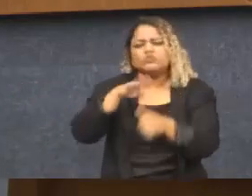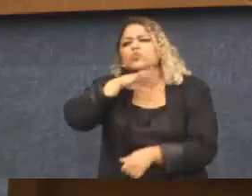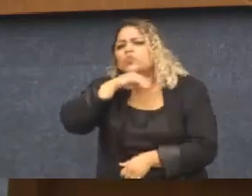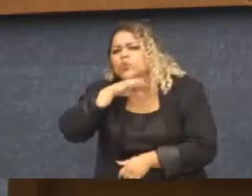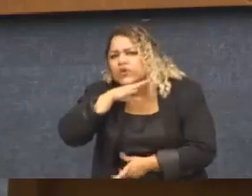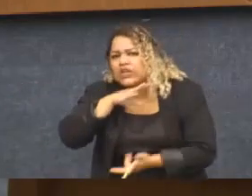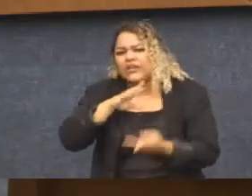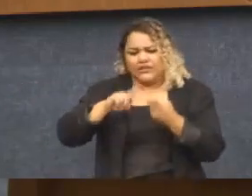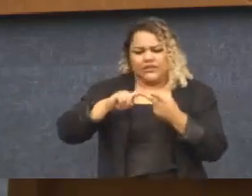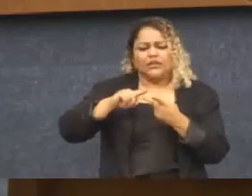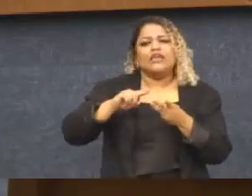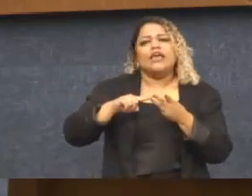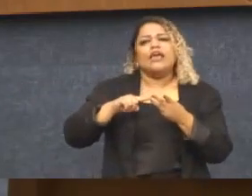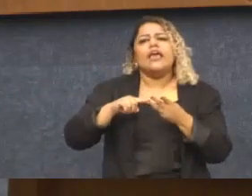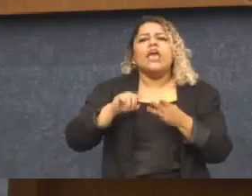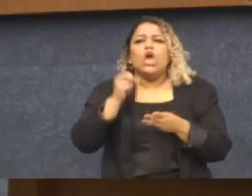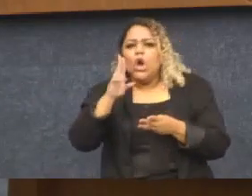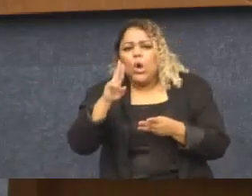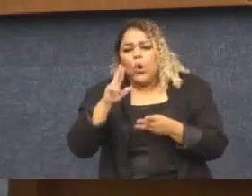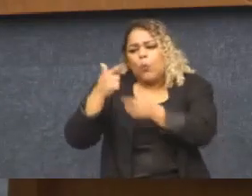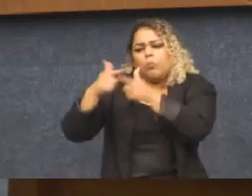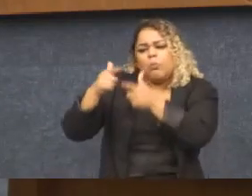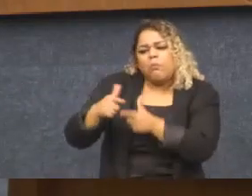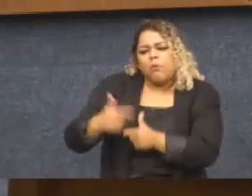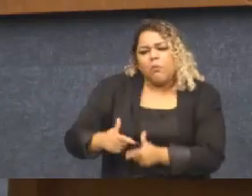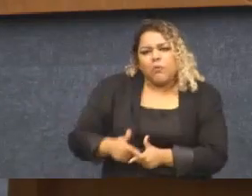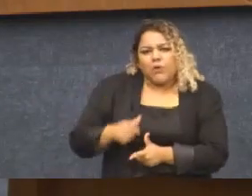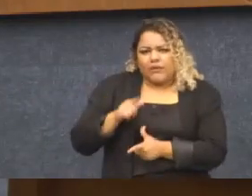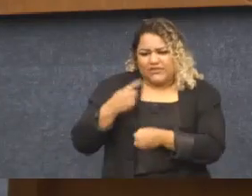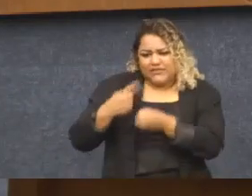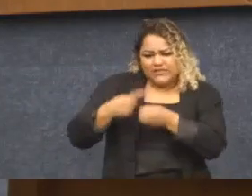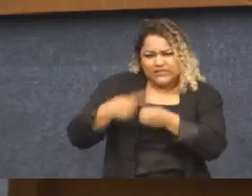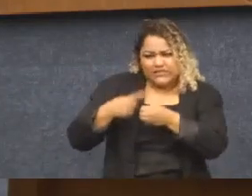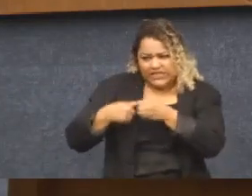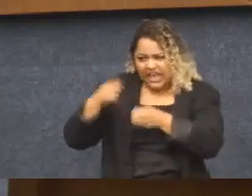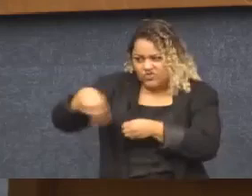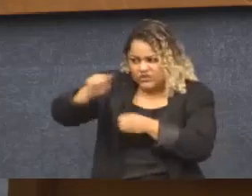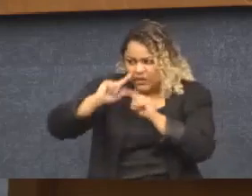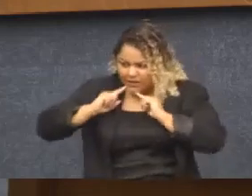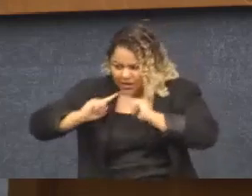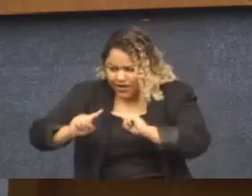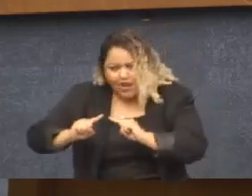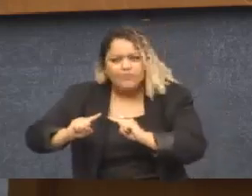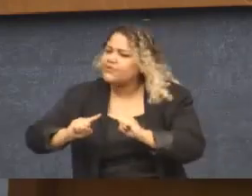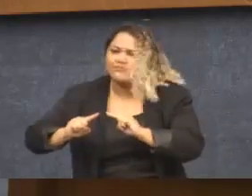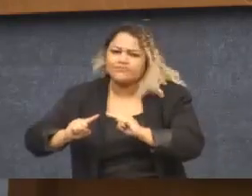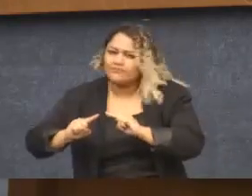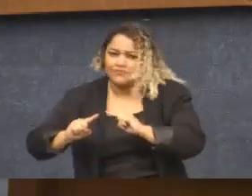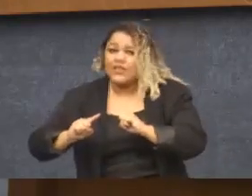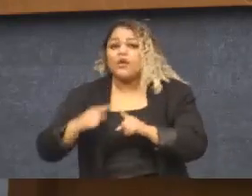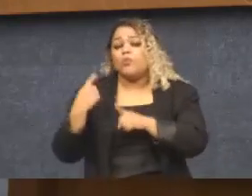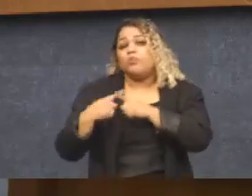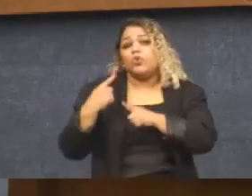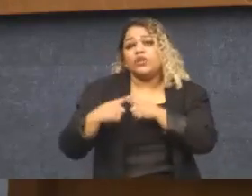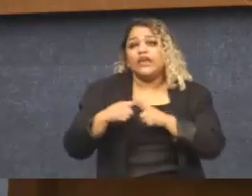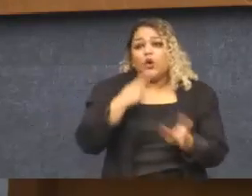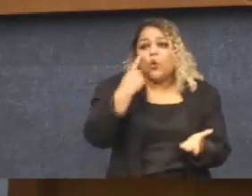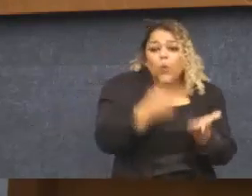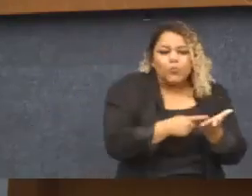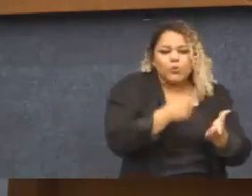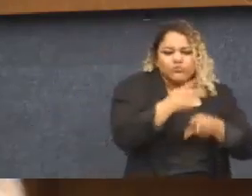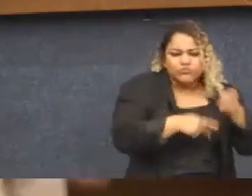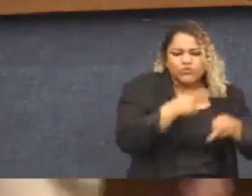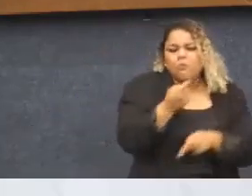E depois não vem reclamar de todos os problemas da cidade, não. Porque na hora de ter compromisso com a população, são poucos os que têm.